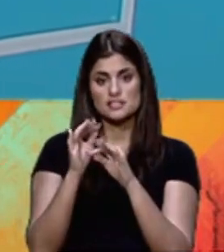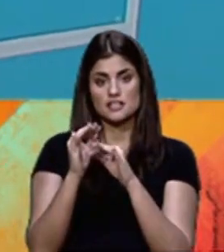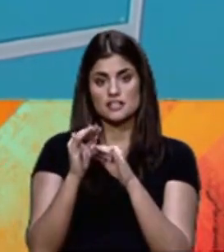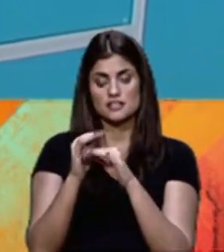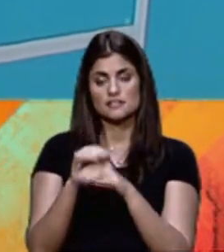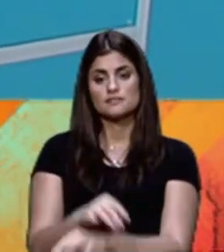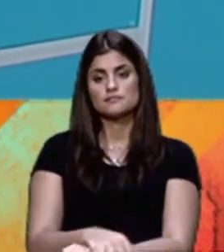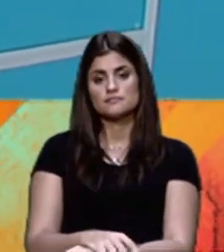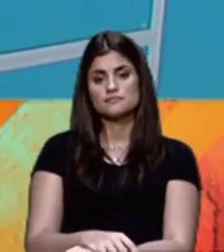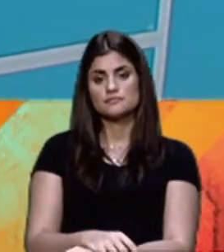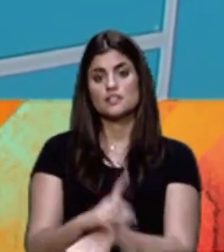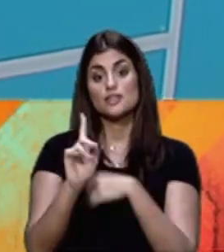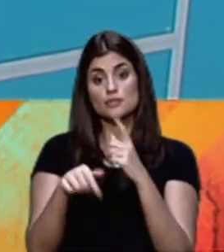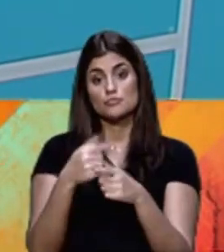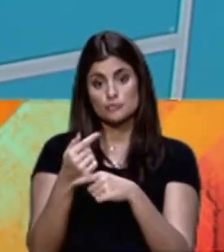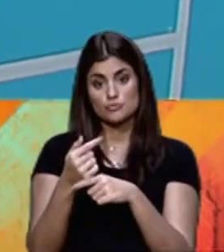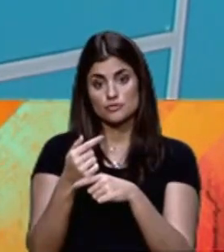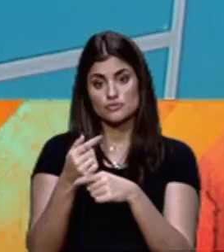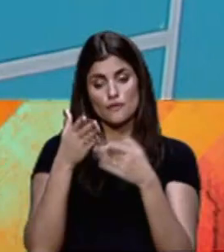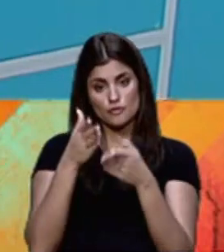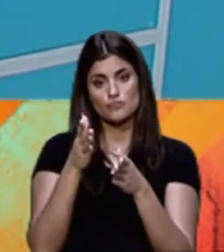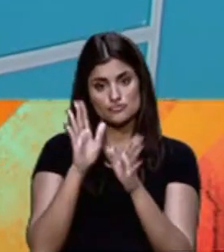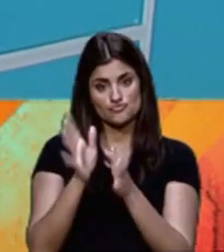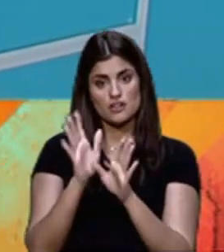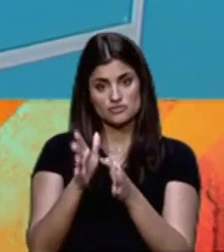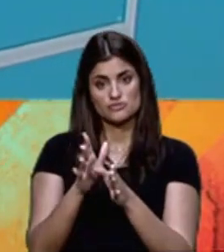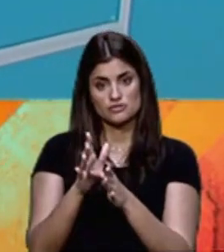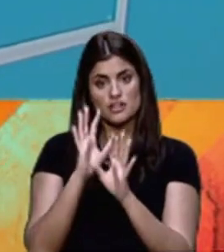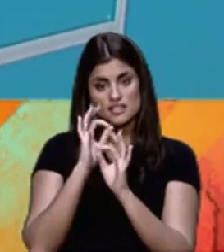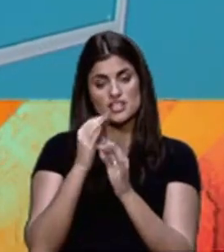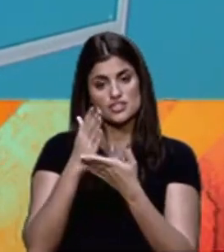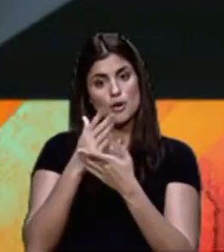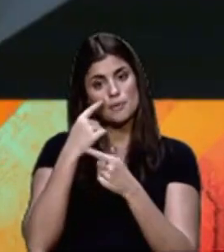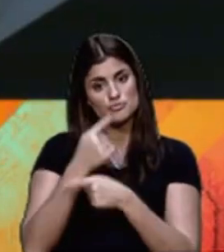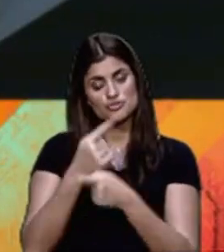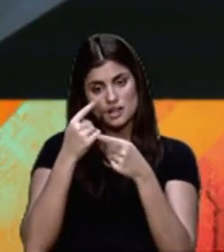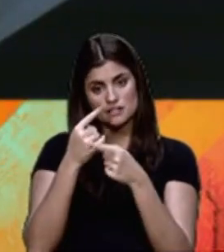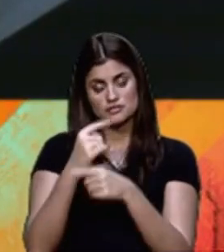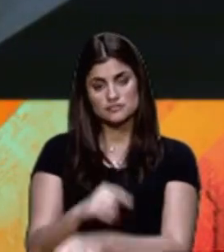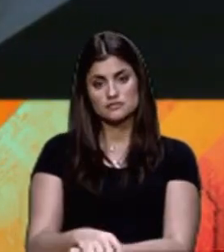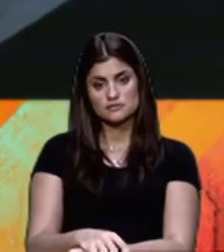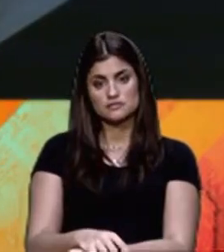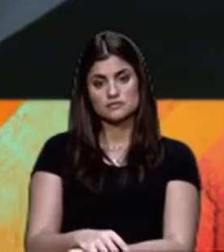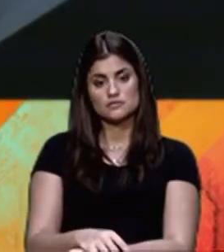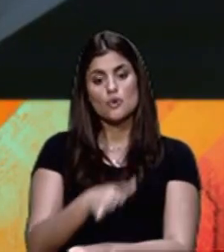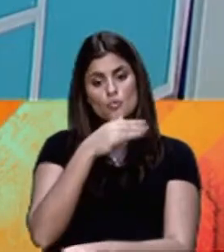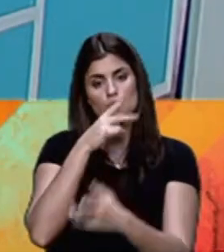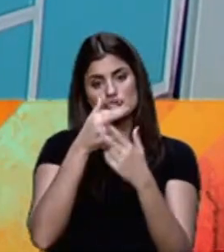as bordas, ok? Chato, entretanto, claro, já temos as nossas no forno, ali foi só para exemplificar. Estão a ver, fica muito